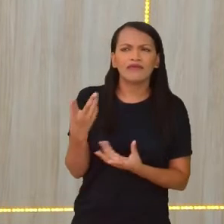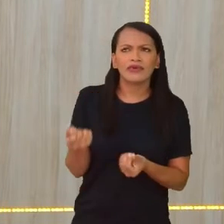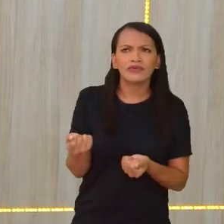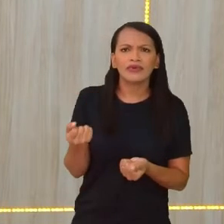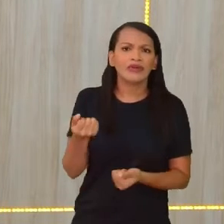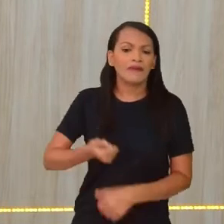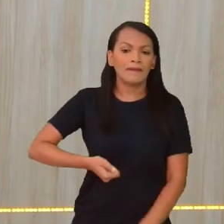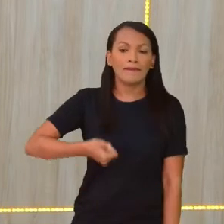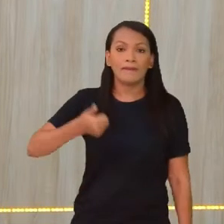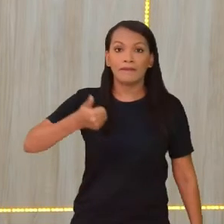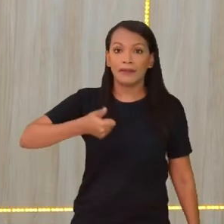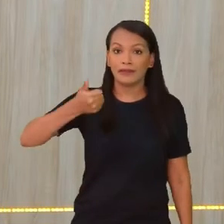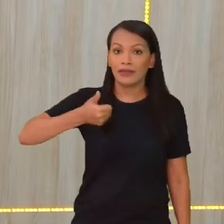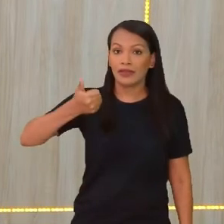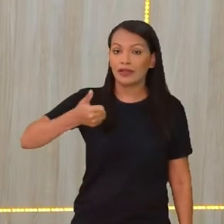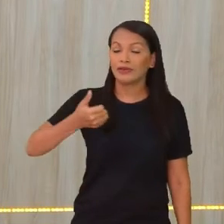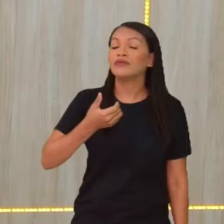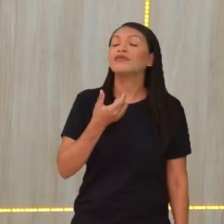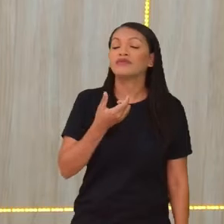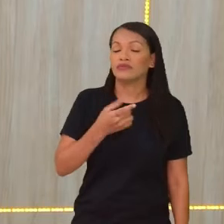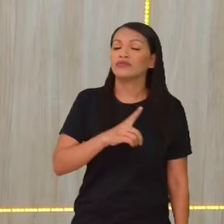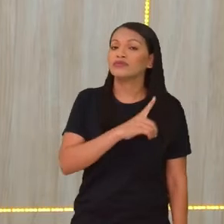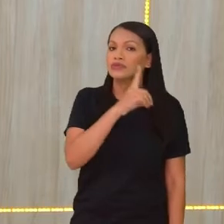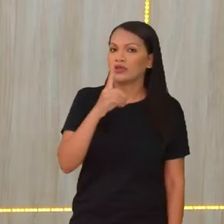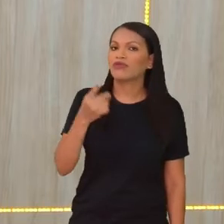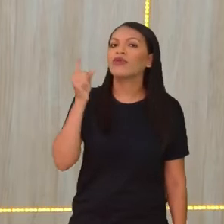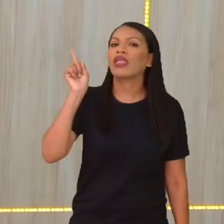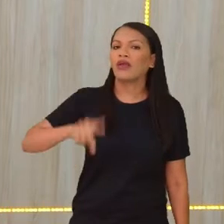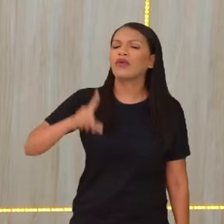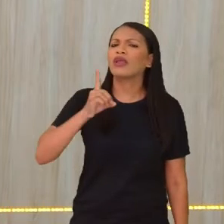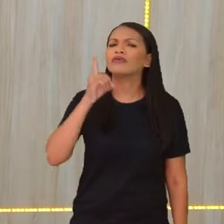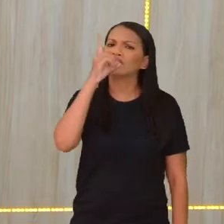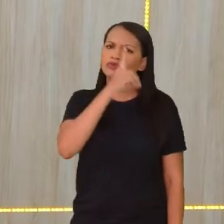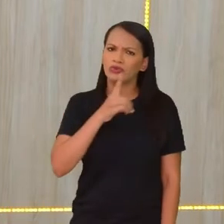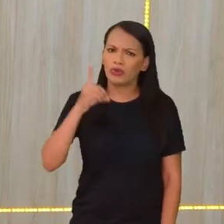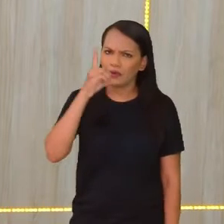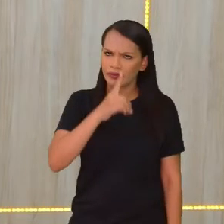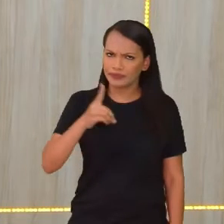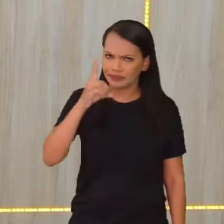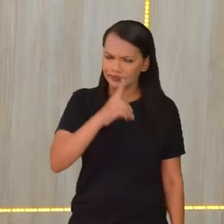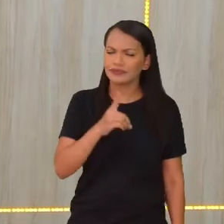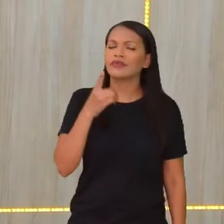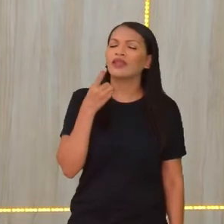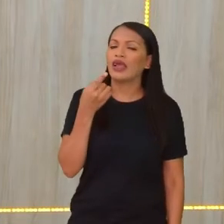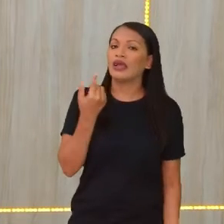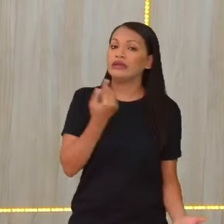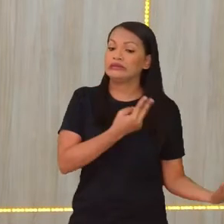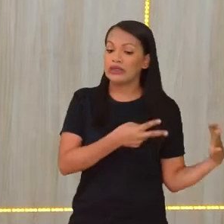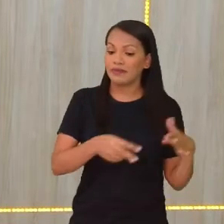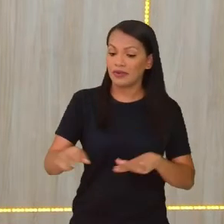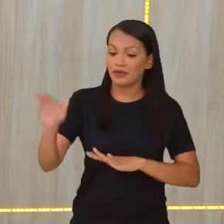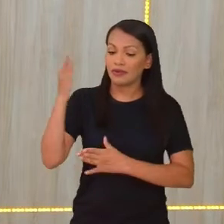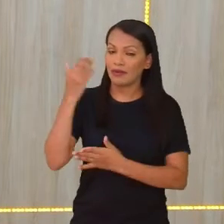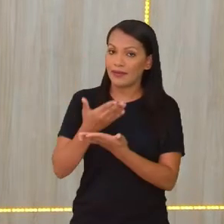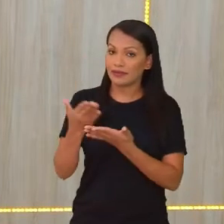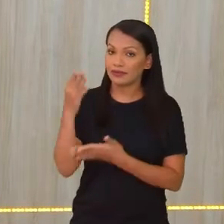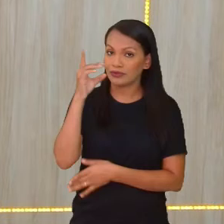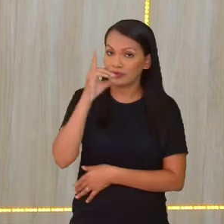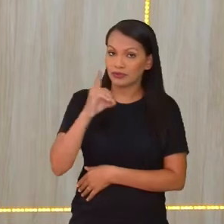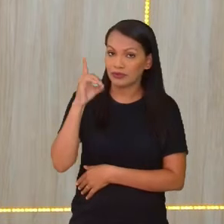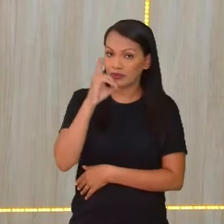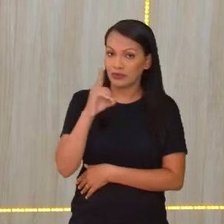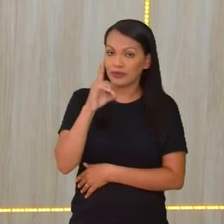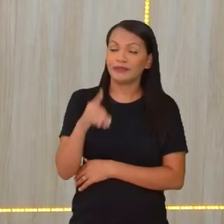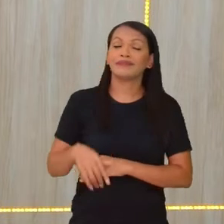realidade, primeiro dia da semana que vem, que é o domingo. Para quem não sabe, né, a semana começa no domingo. Então hoje